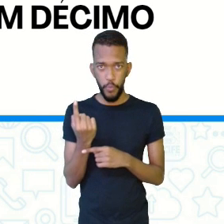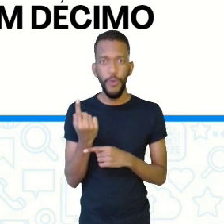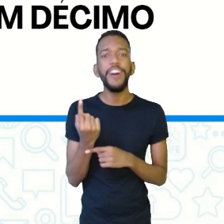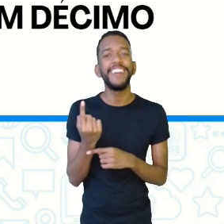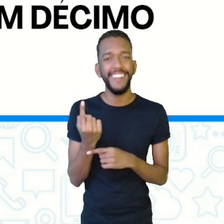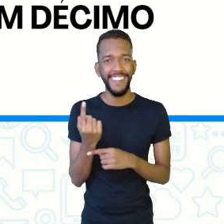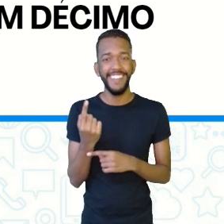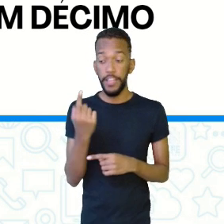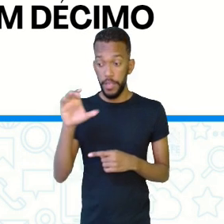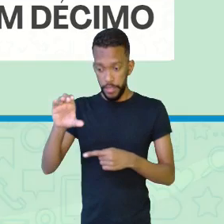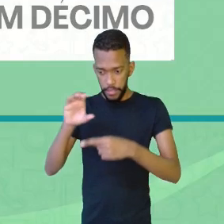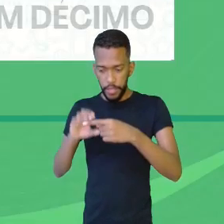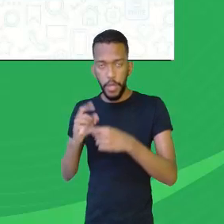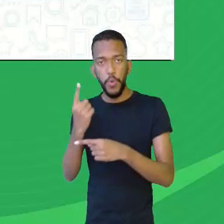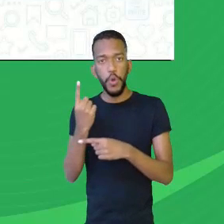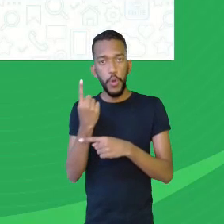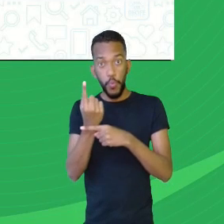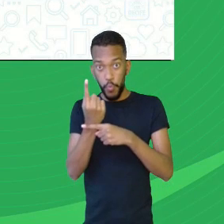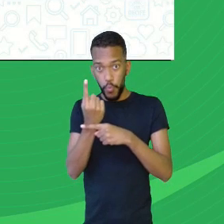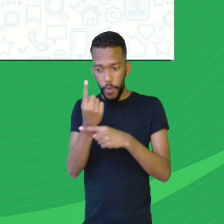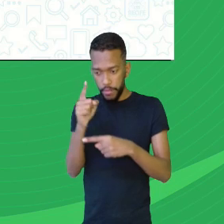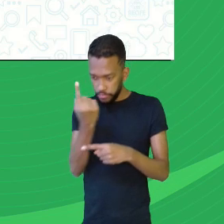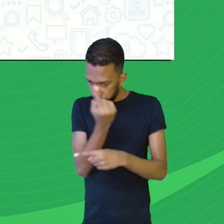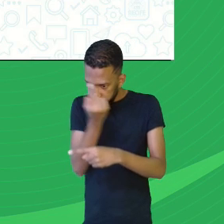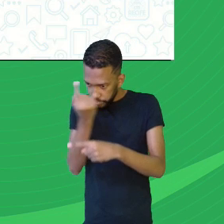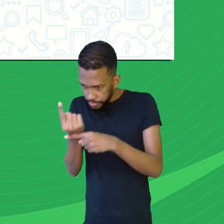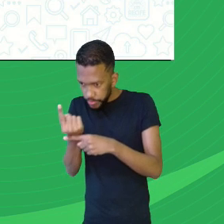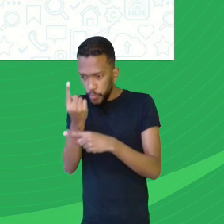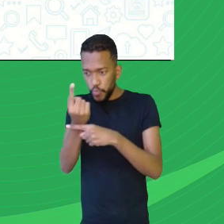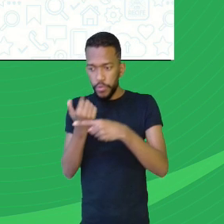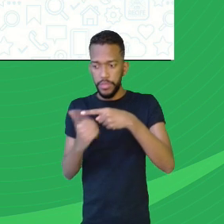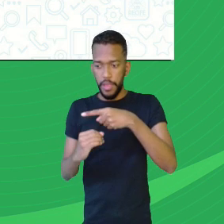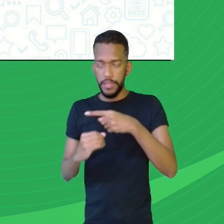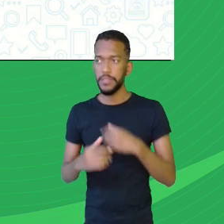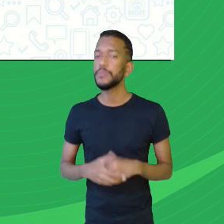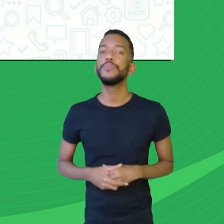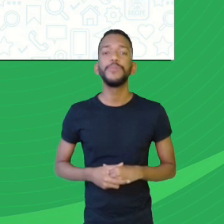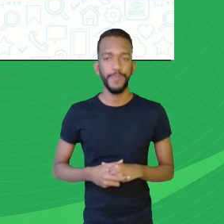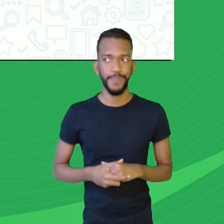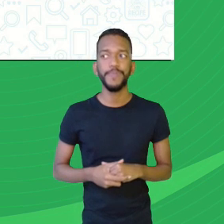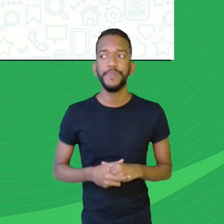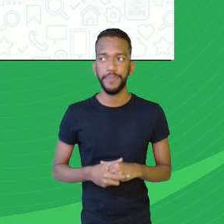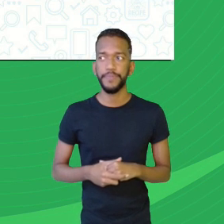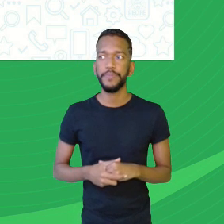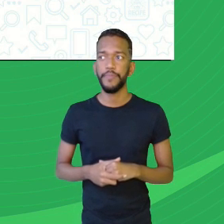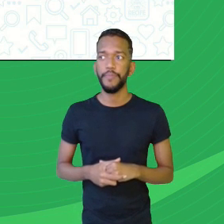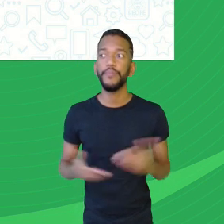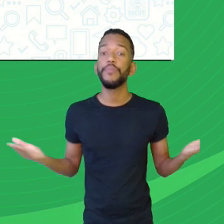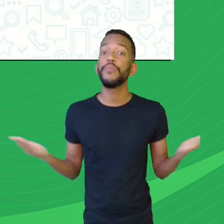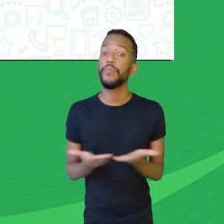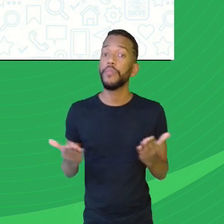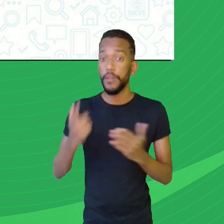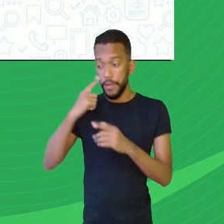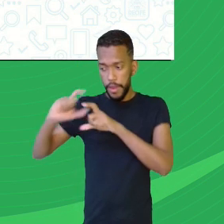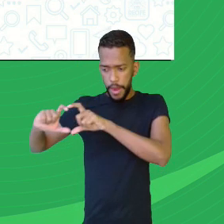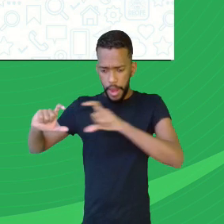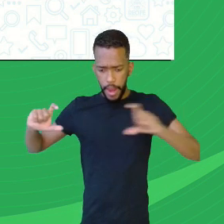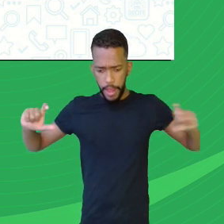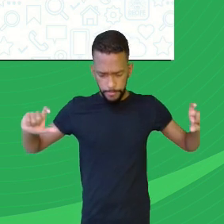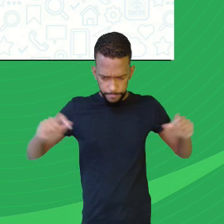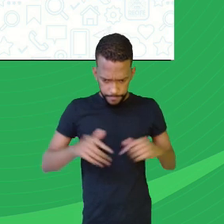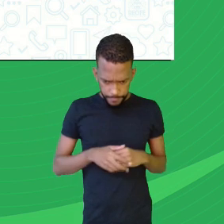Então, 1/10. Correto, pessoal? E agora, Vilma